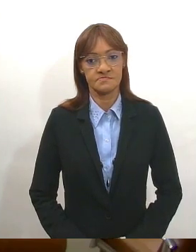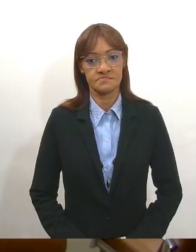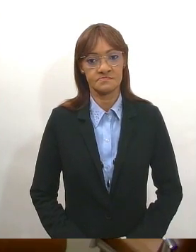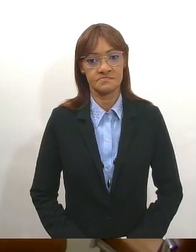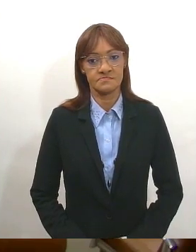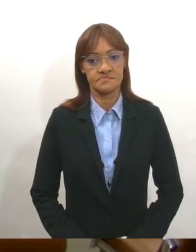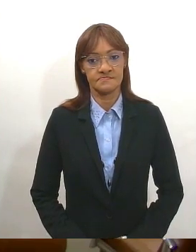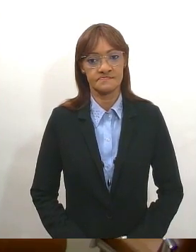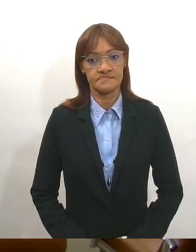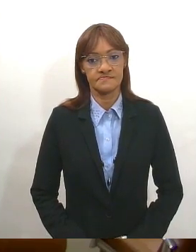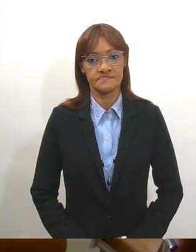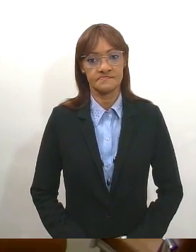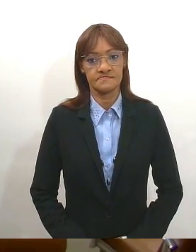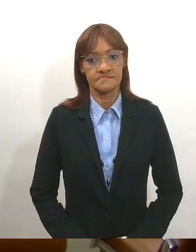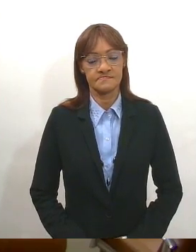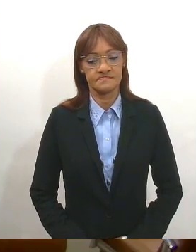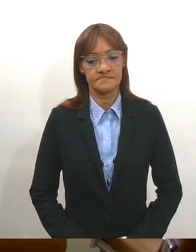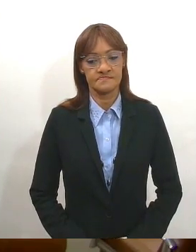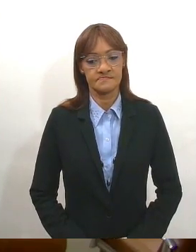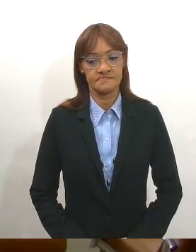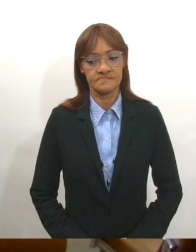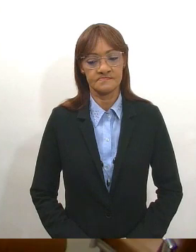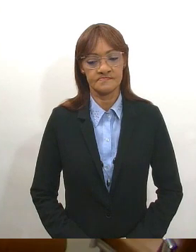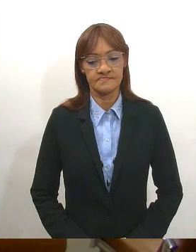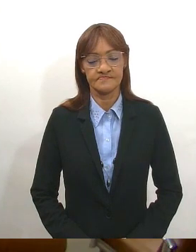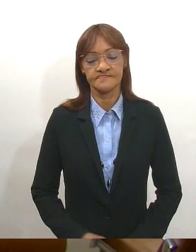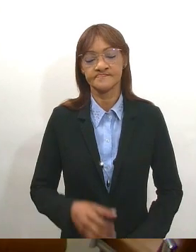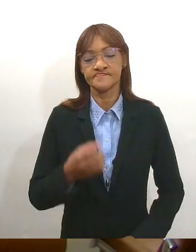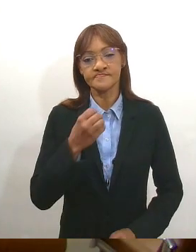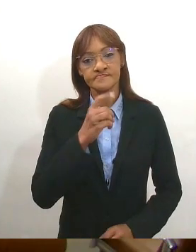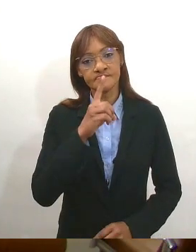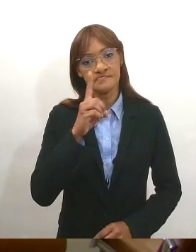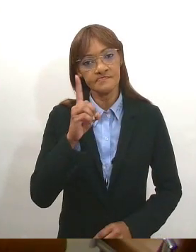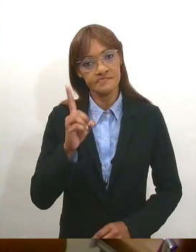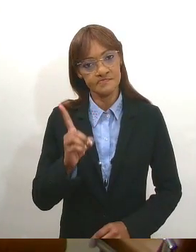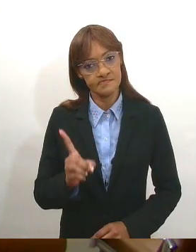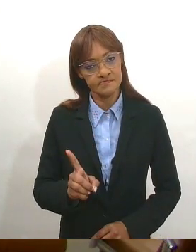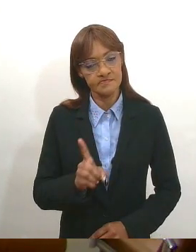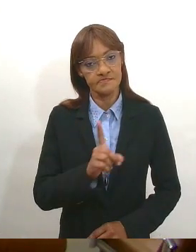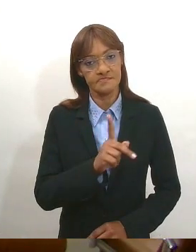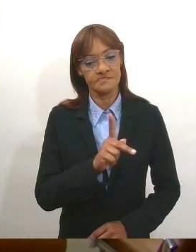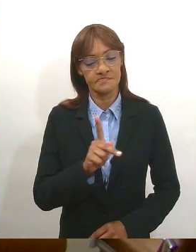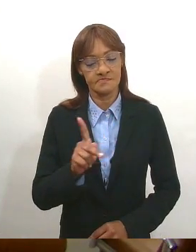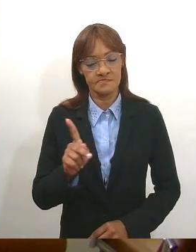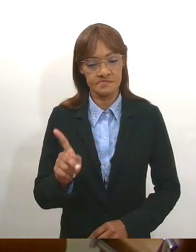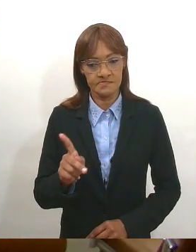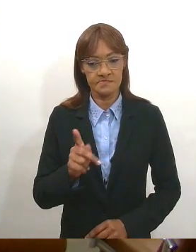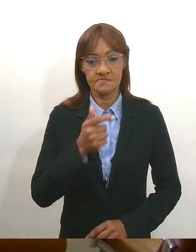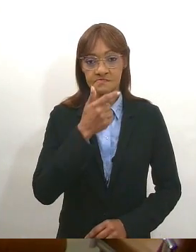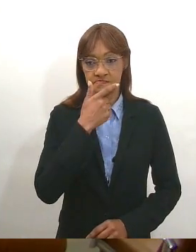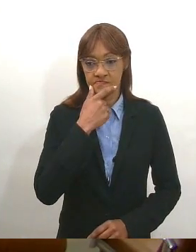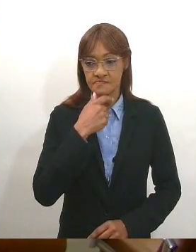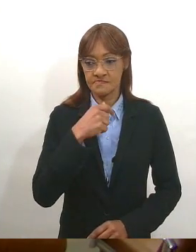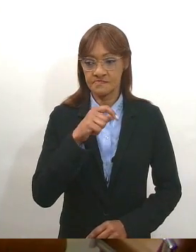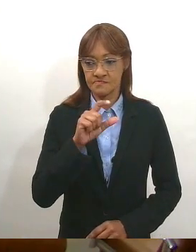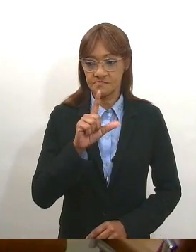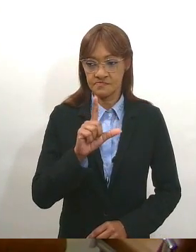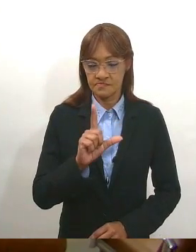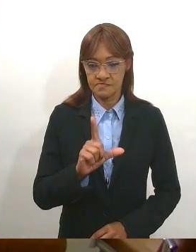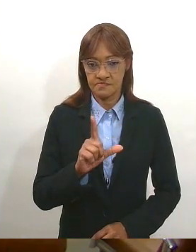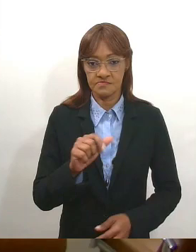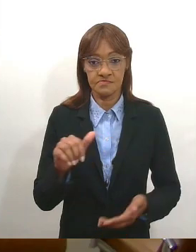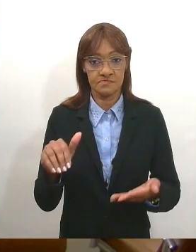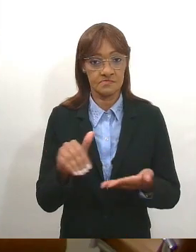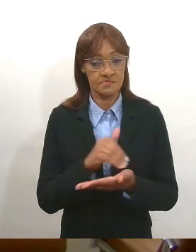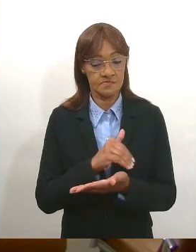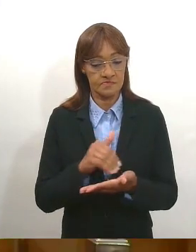Bom dia, senhor presidente Luciano Bispo. Bom dia, secretário Marcos Oliveira,